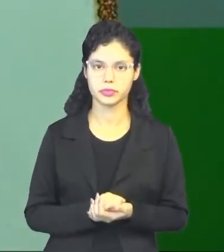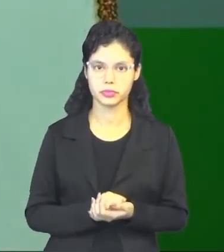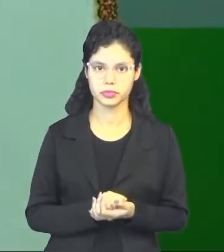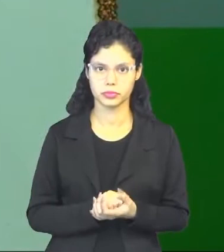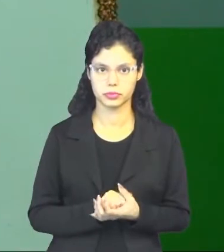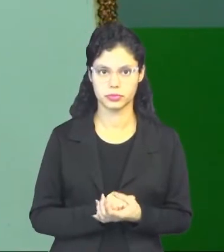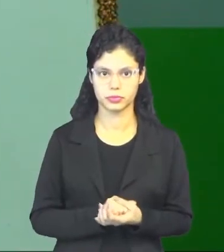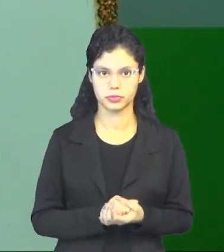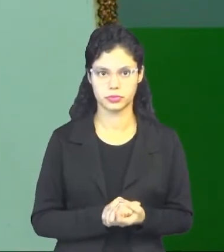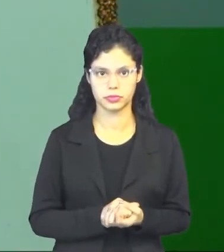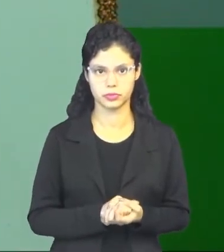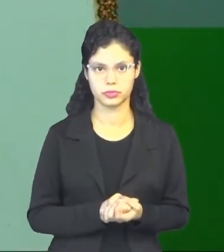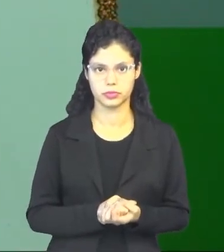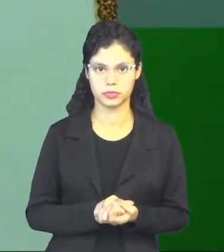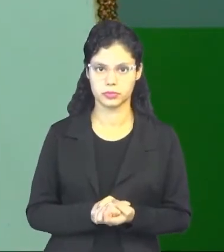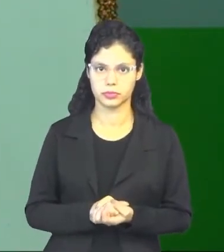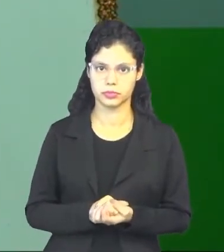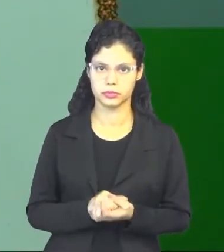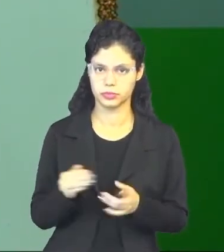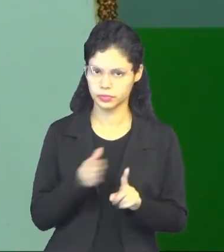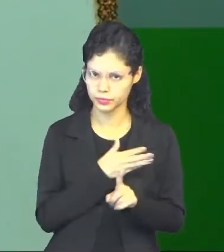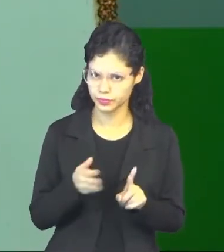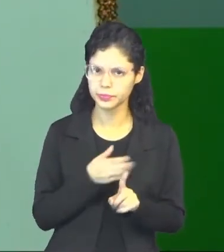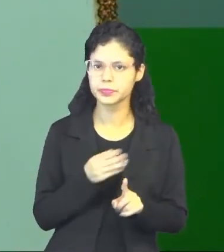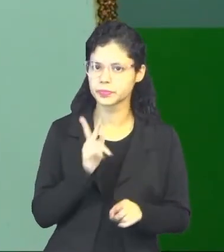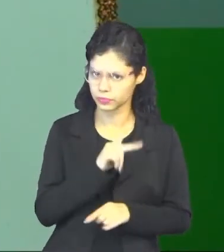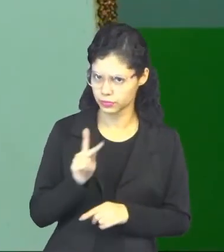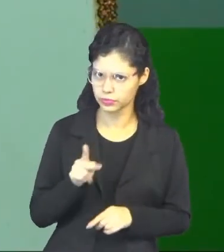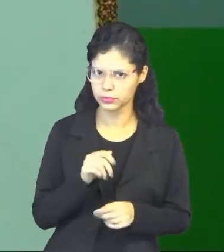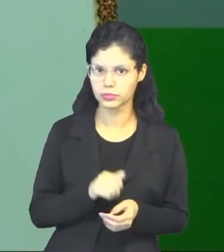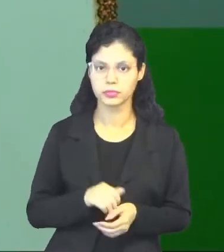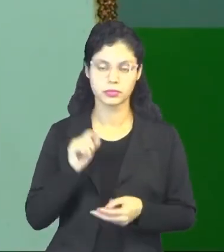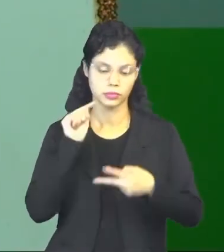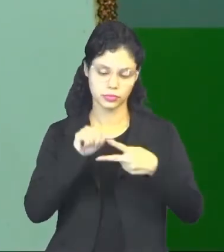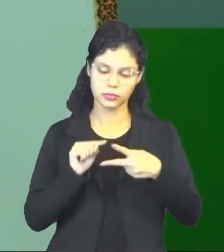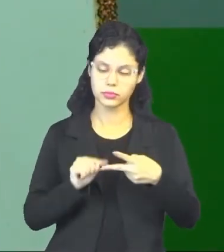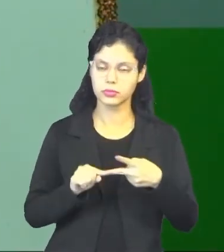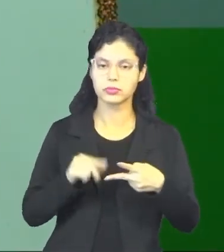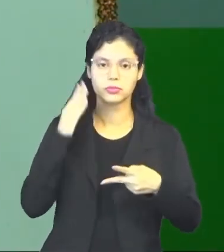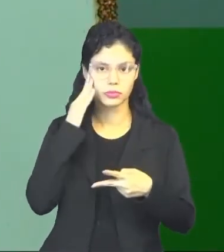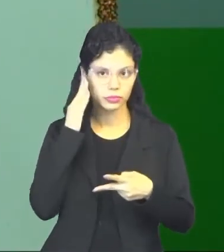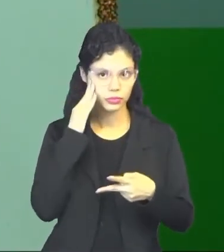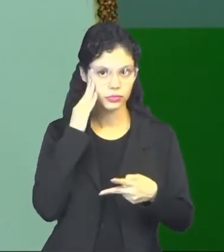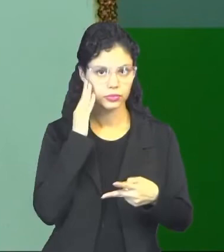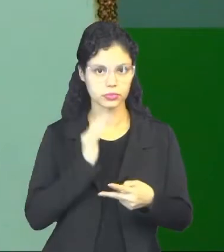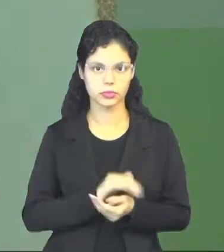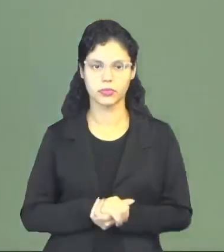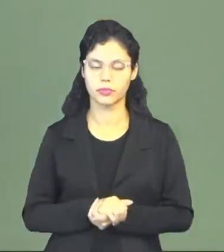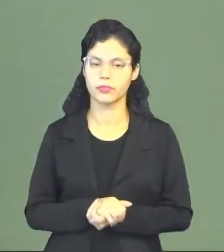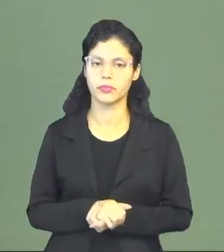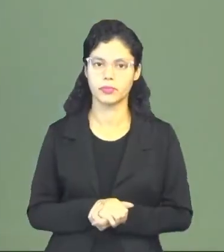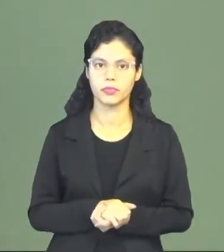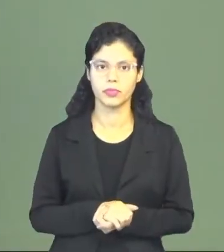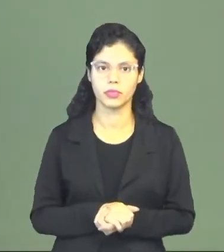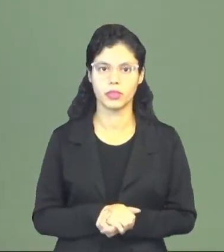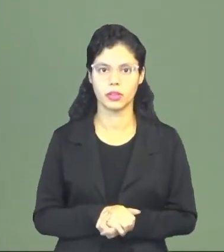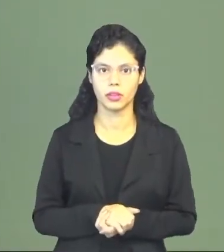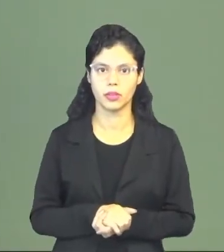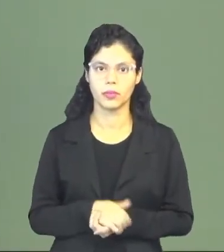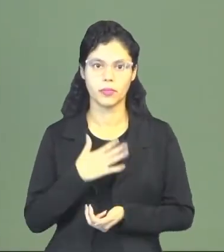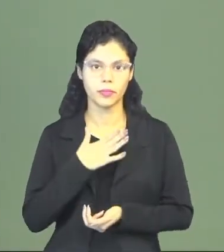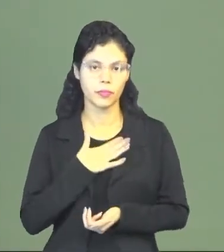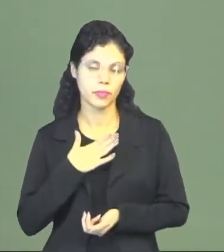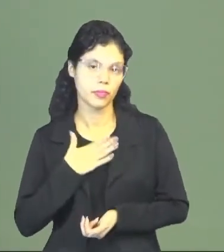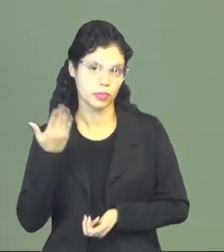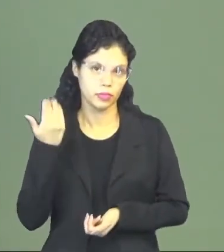assim, então pai, vamos pegar a professora na saída? Então tem dois tipos de compreensão aí na fala, tá? O pai, ele fala, ó, na